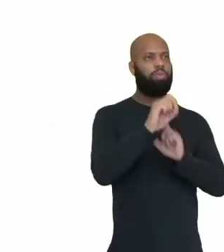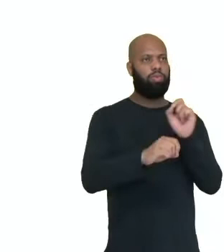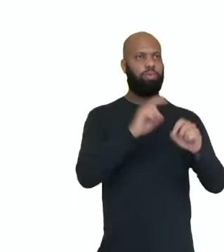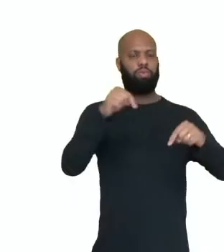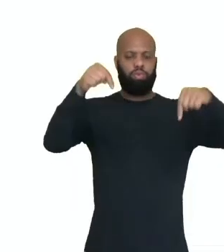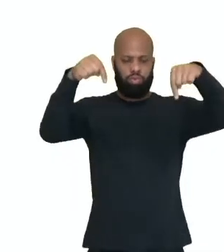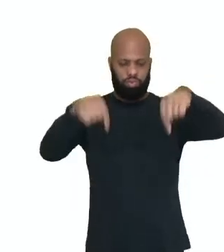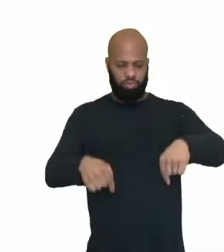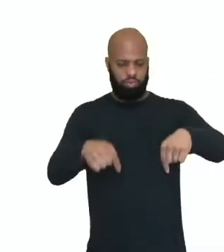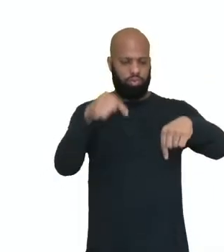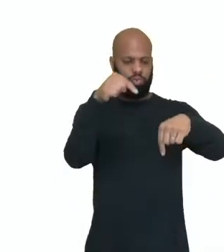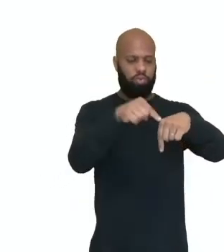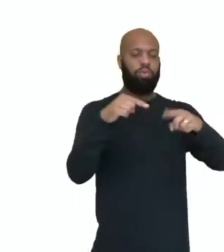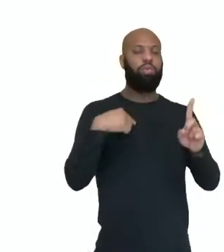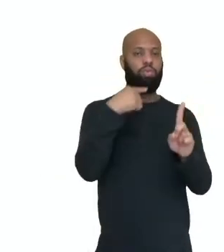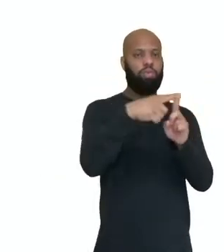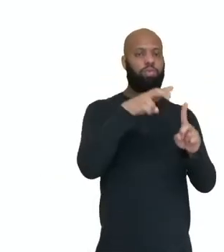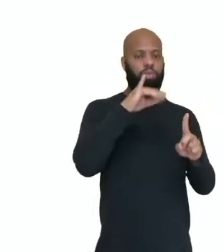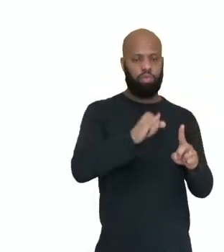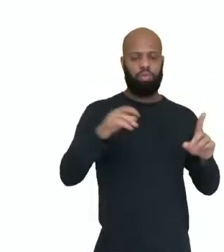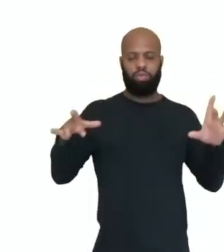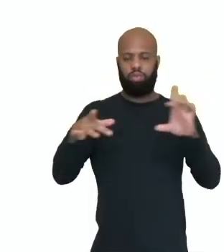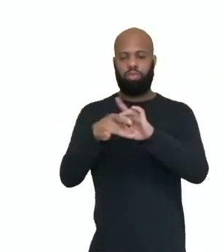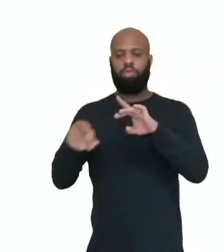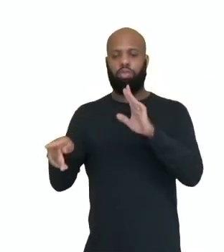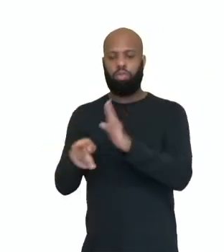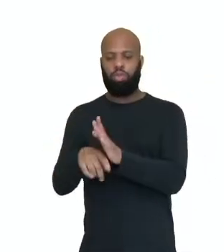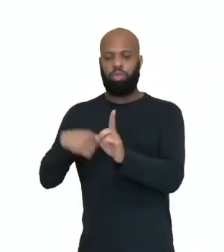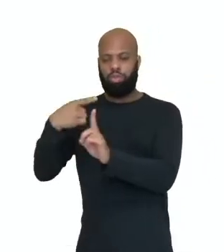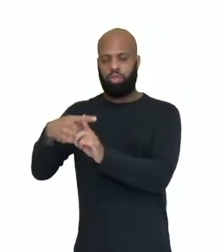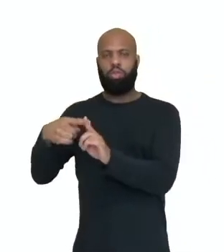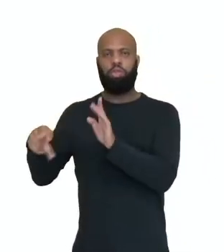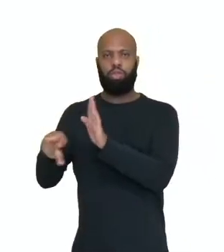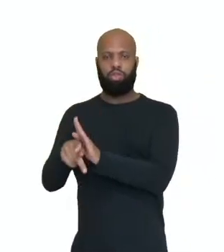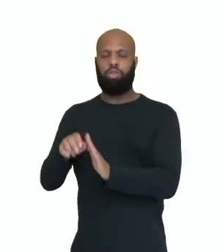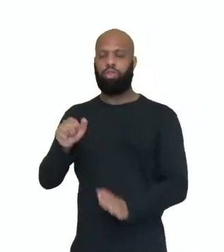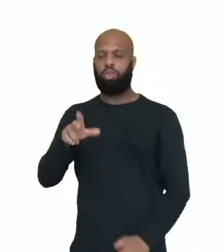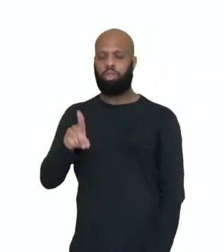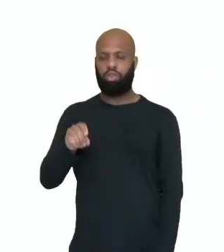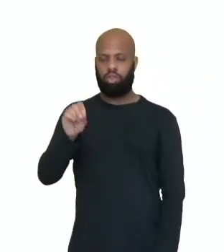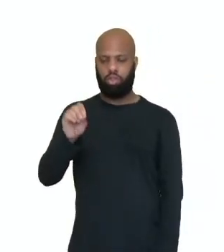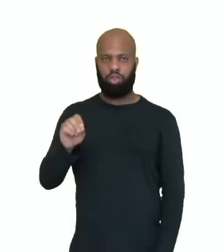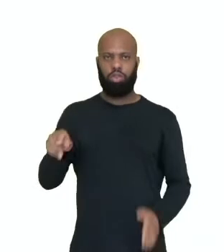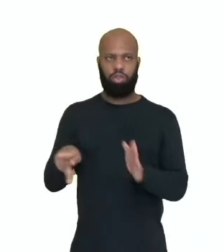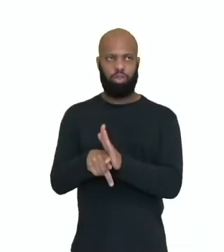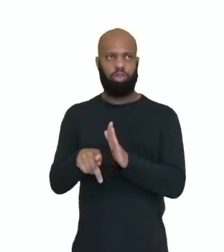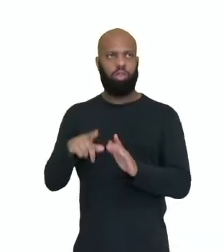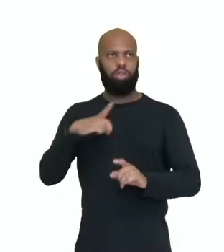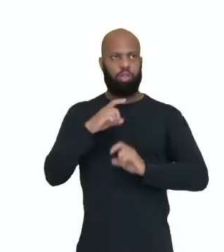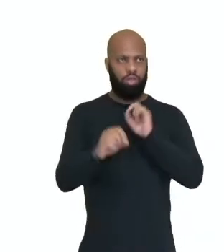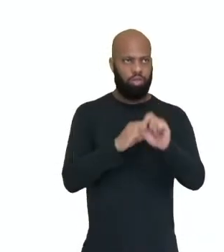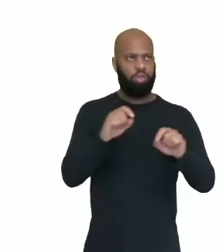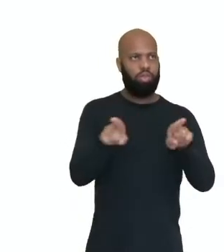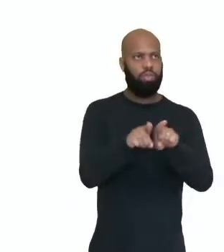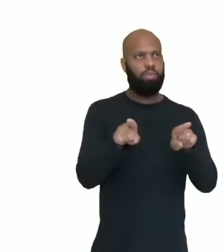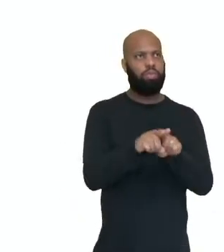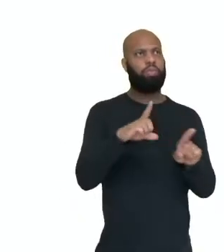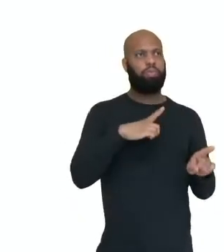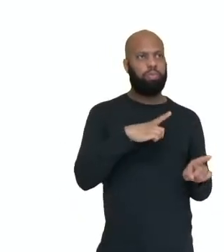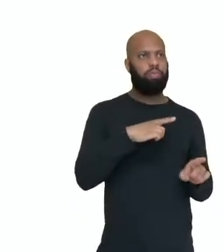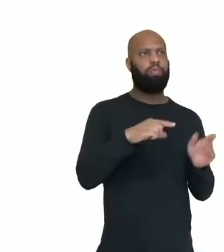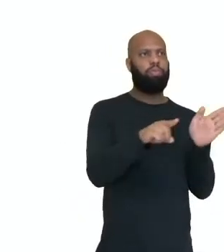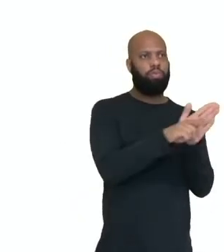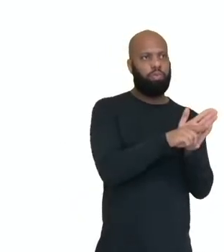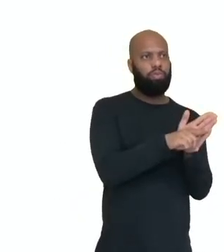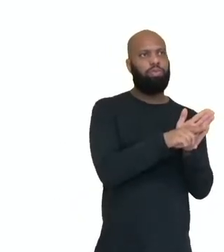cátodo da pilha, vai estar para o polo positivo, que é o ânodo da eletrólise. O polo negativo, o ânodo da pilha, estará para o